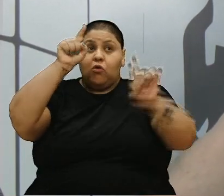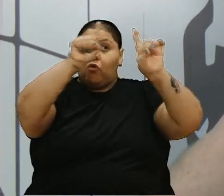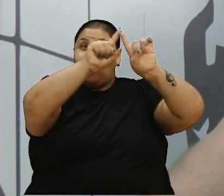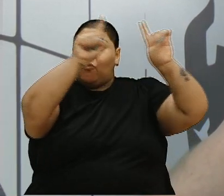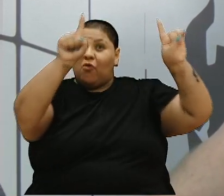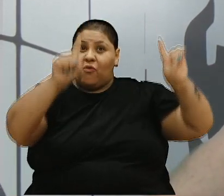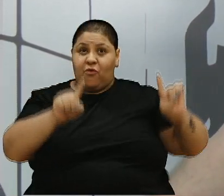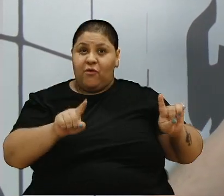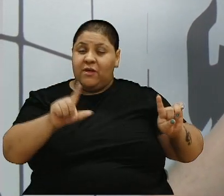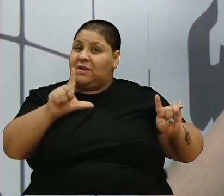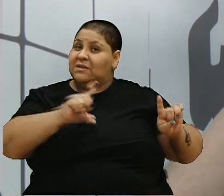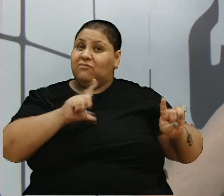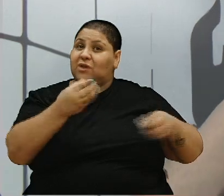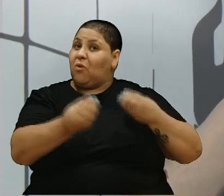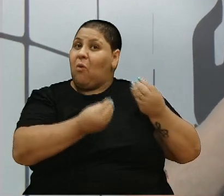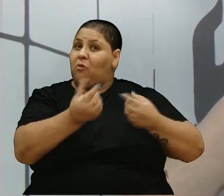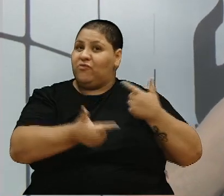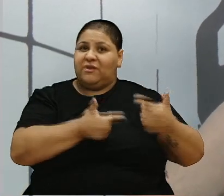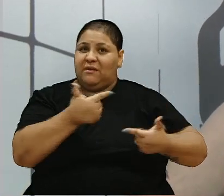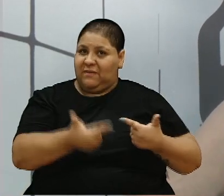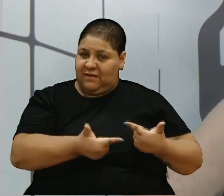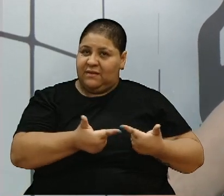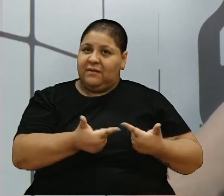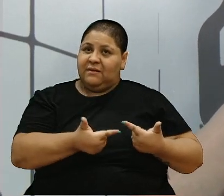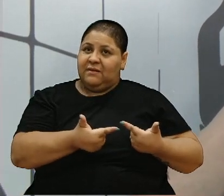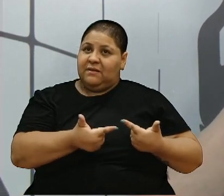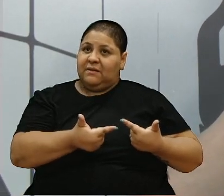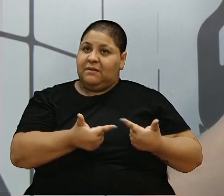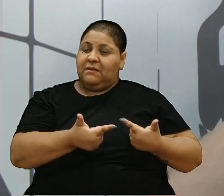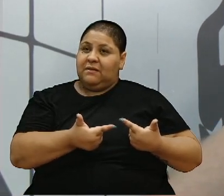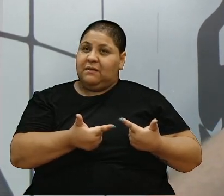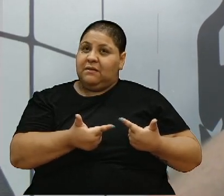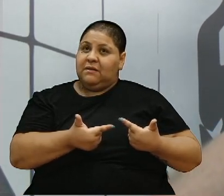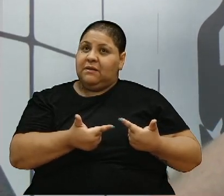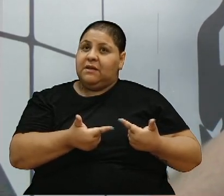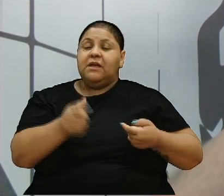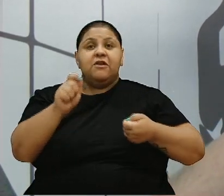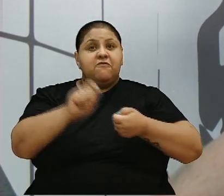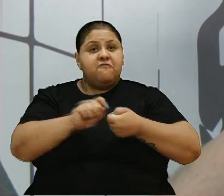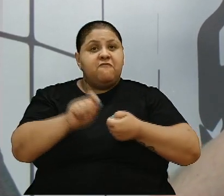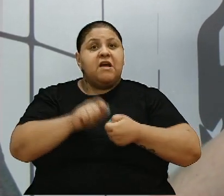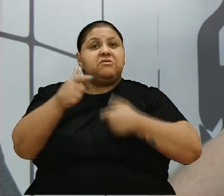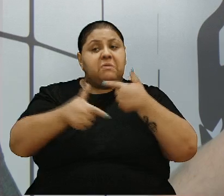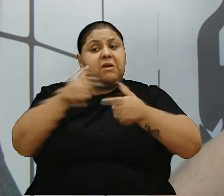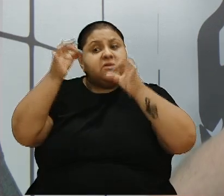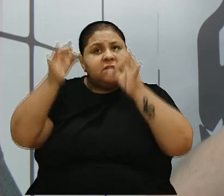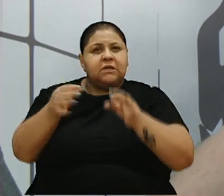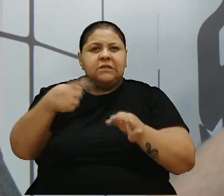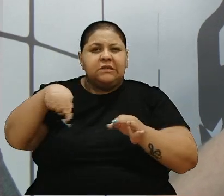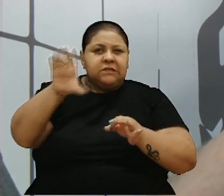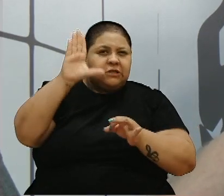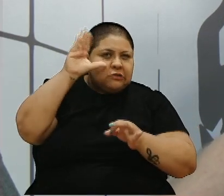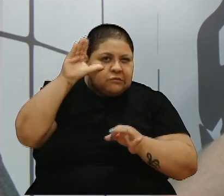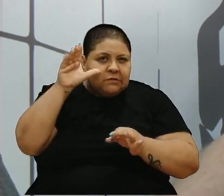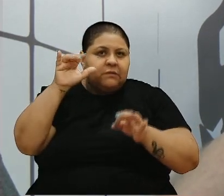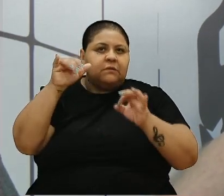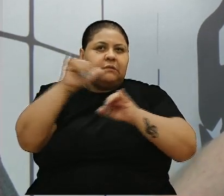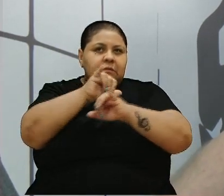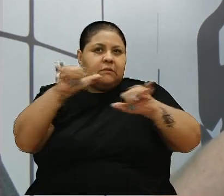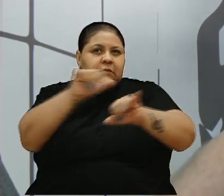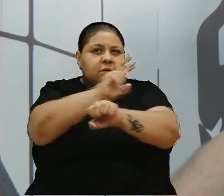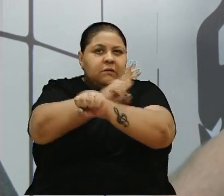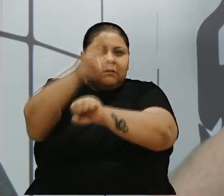está sem condições de trabalho e, mesmo assim, apresenta um trabalho incomensurável. Se a gente analisar os dados da Guarda Municipal, são